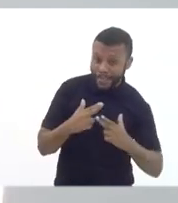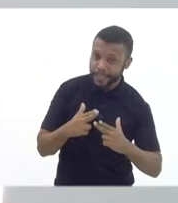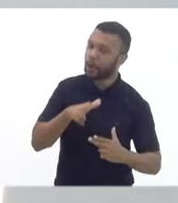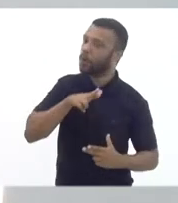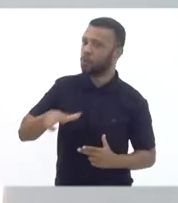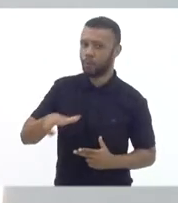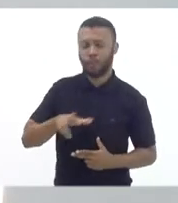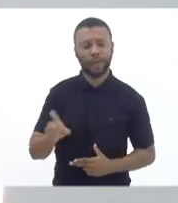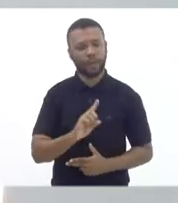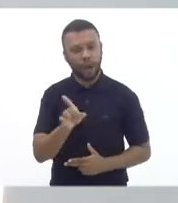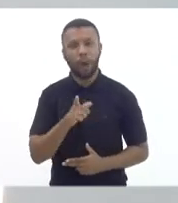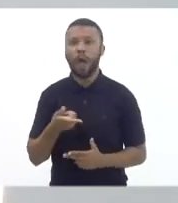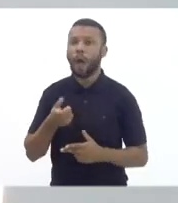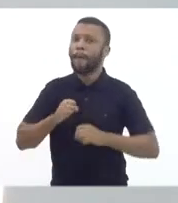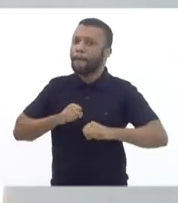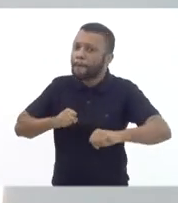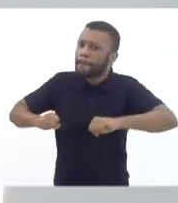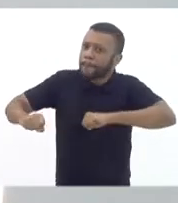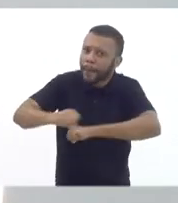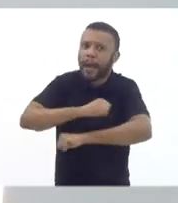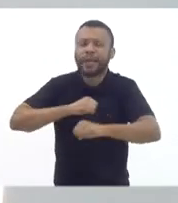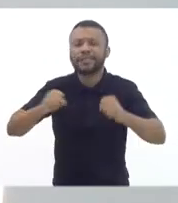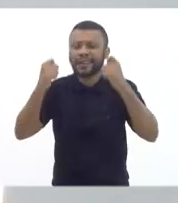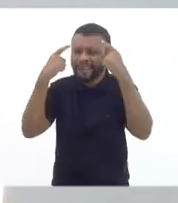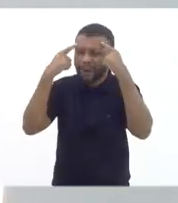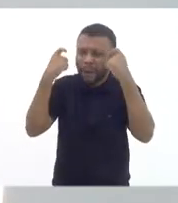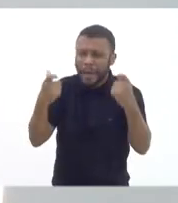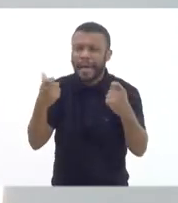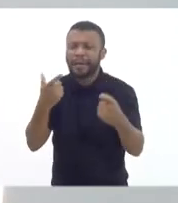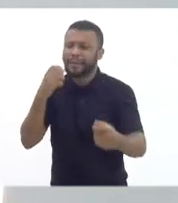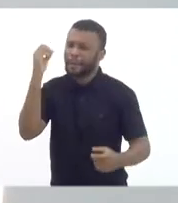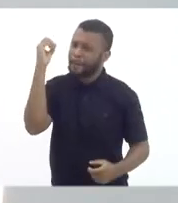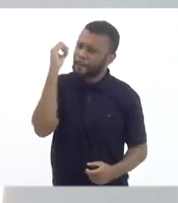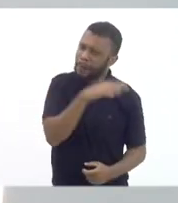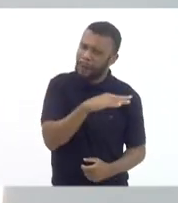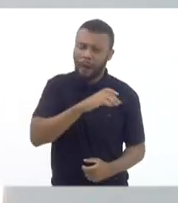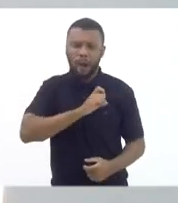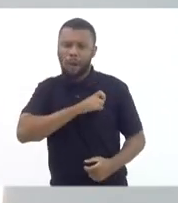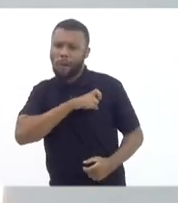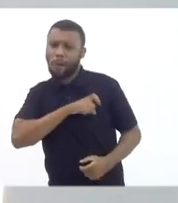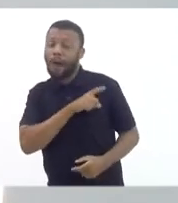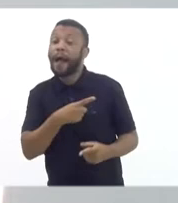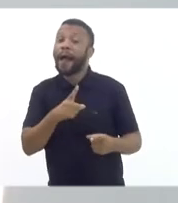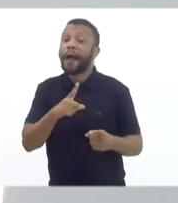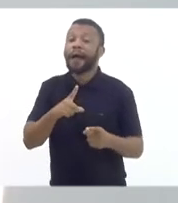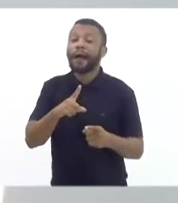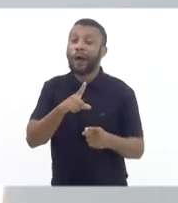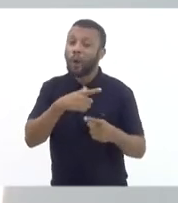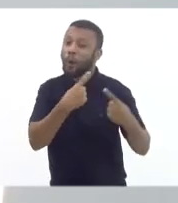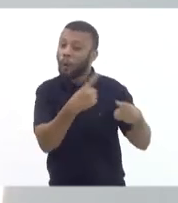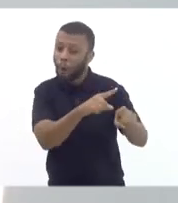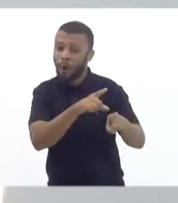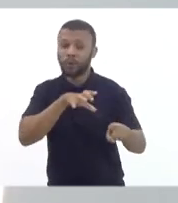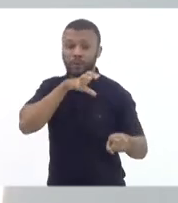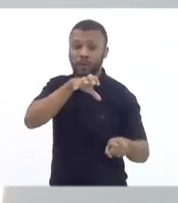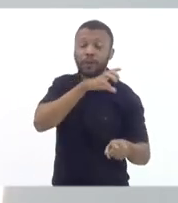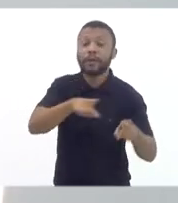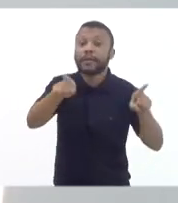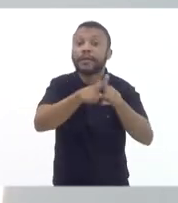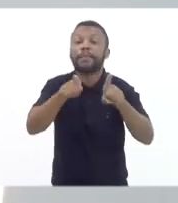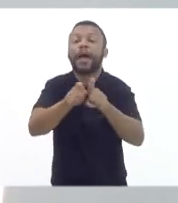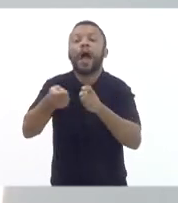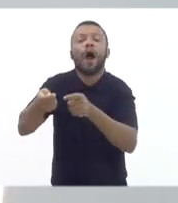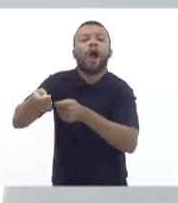também de combate à violência contra os animais e também ao tráfico, que infelizmente não existe aqui na